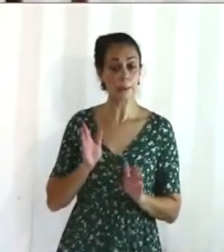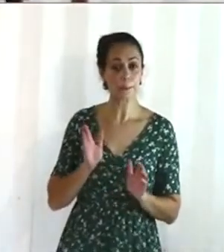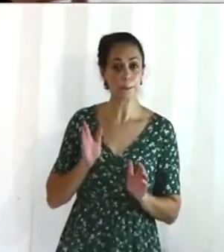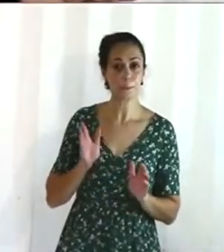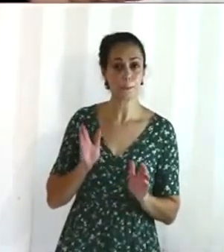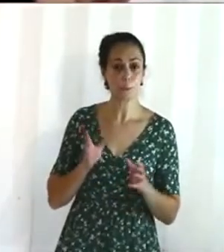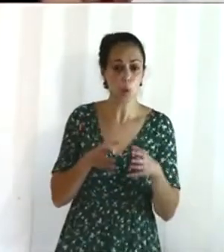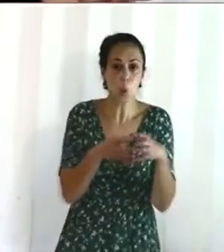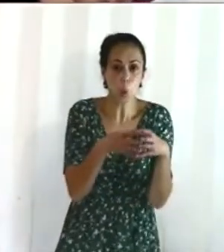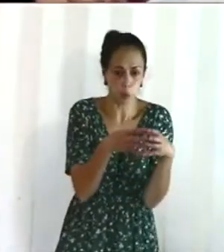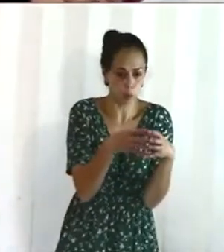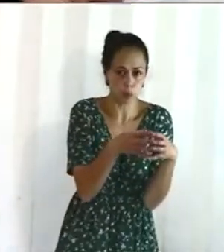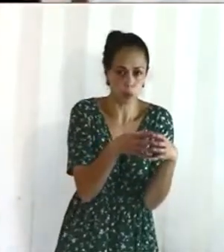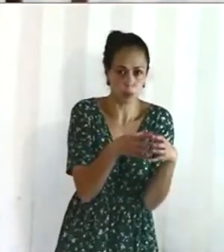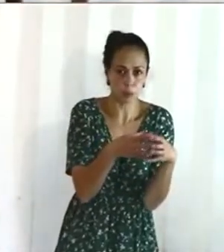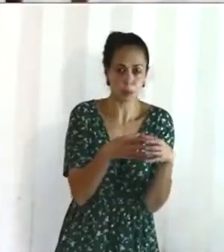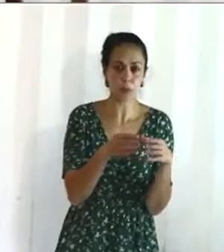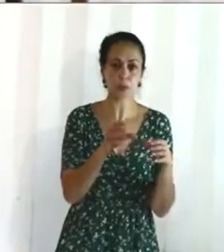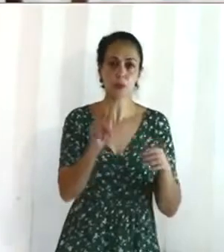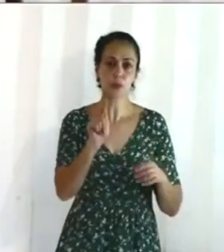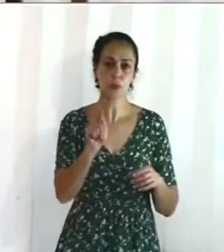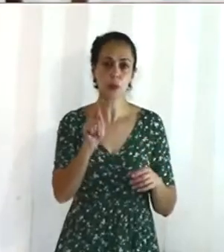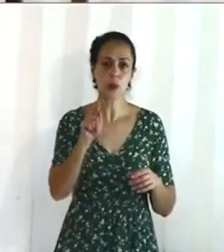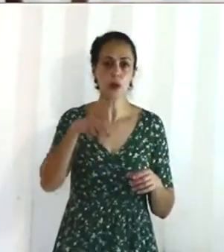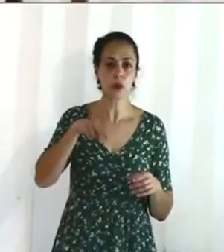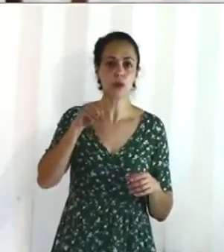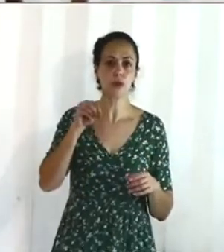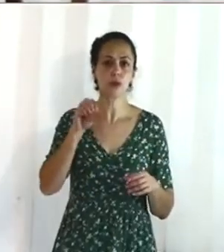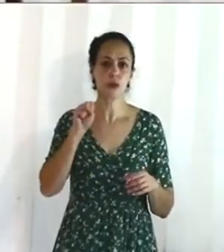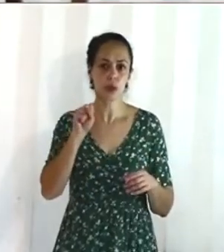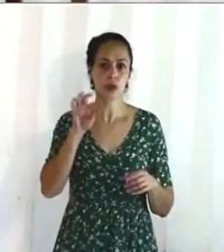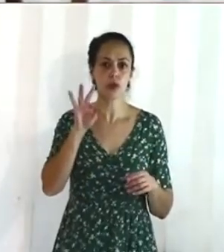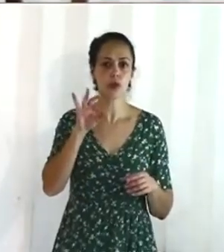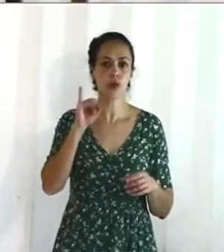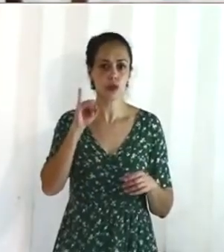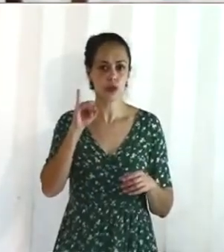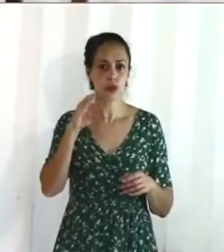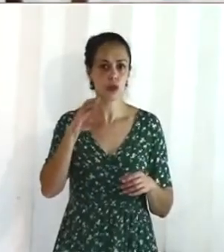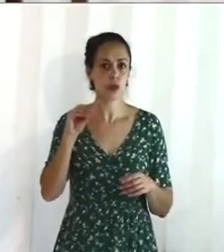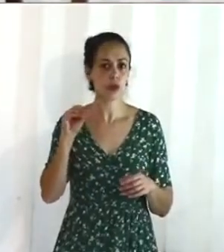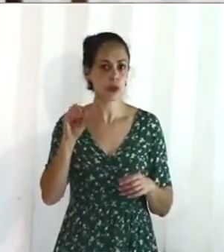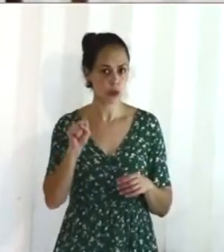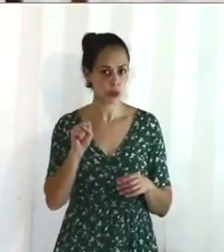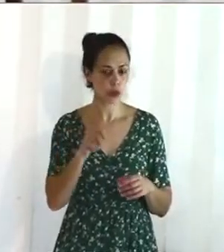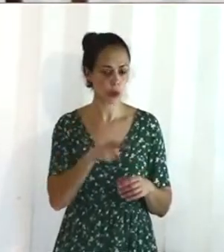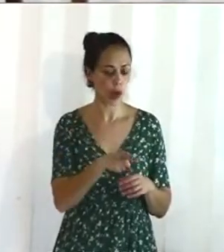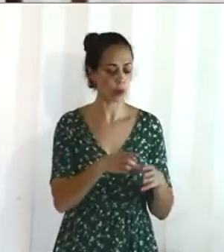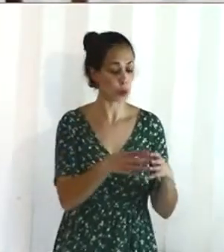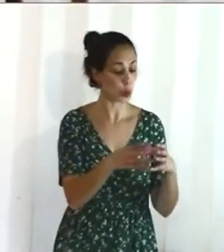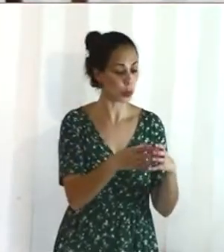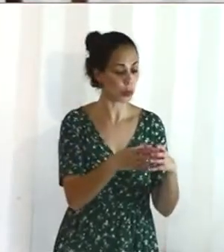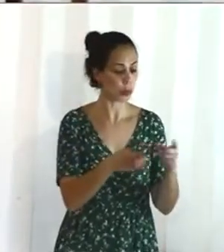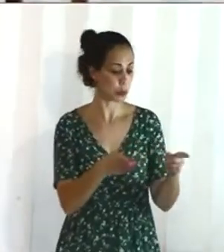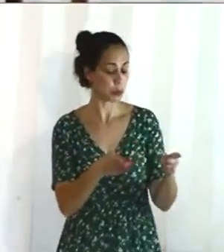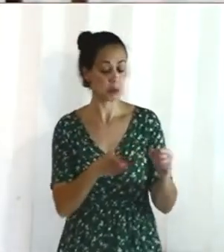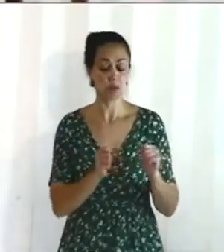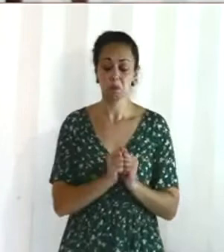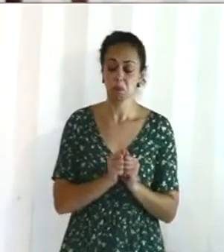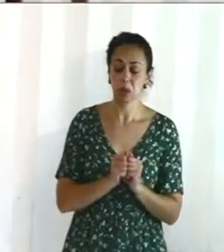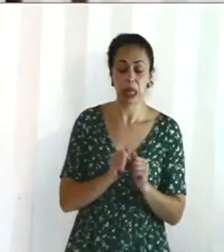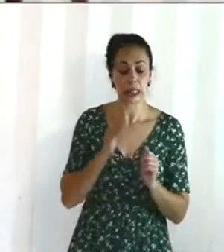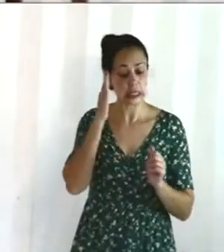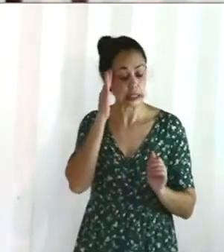todo o conhecimento, e eles passavam a quem eles queriam. Mas João vai dizer: não, presta atenção,